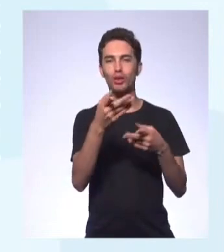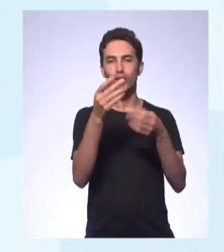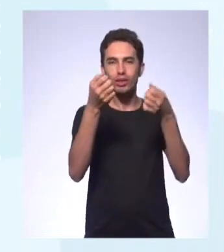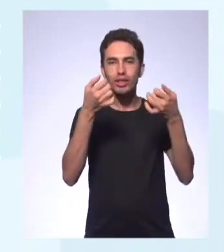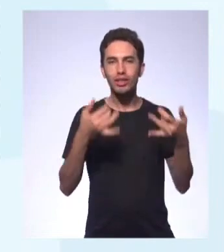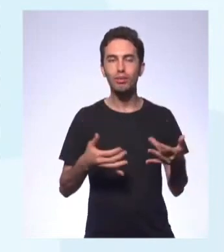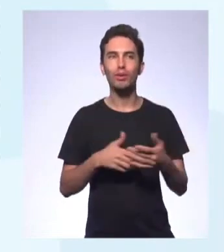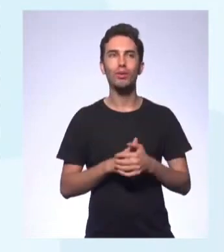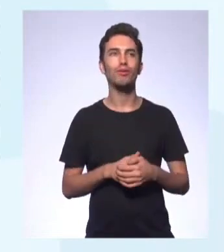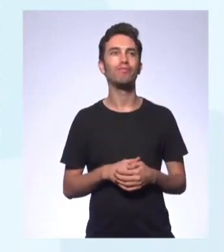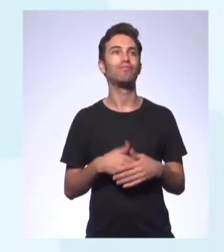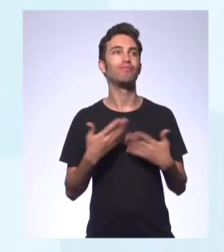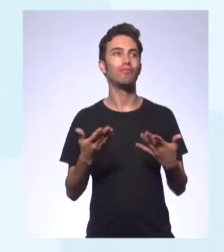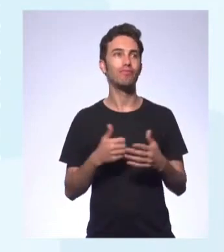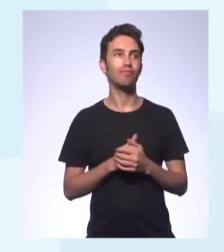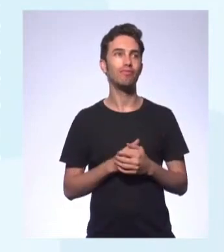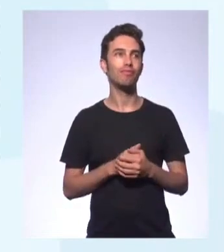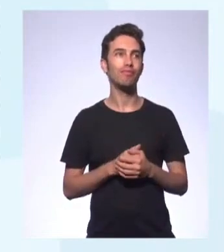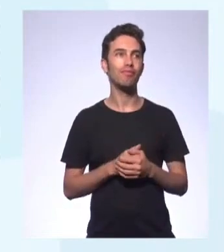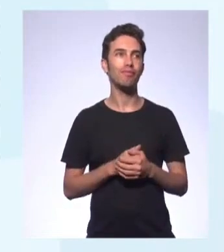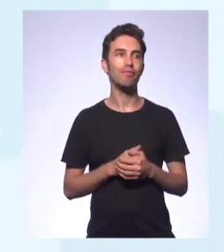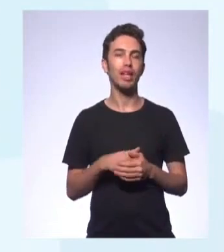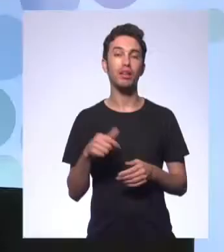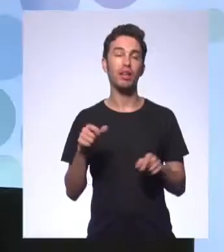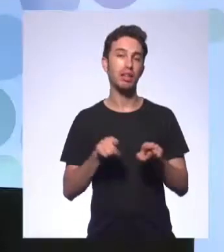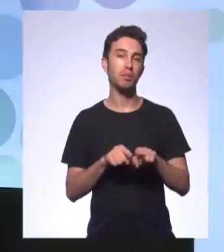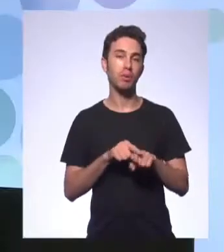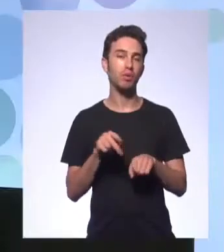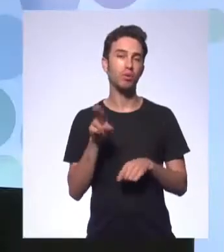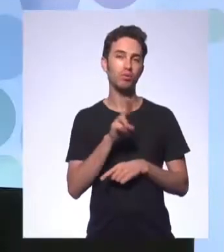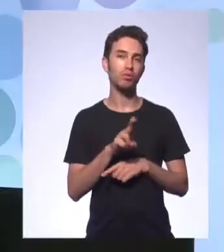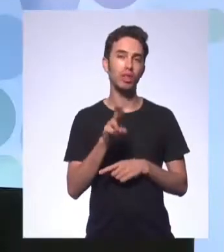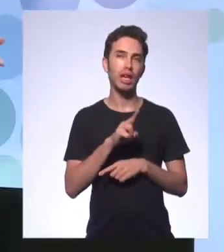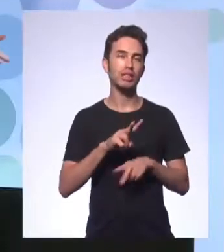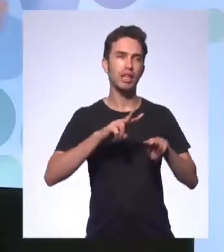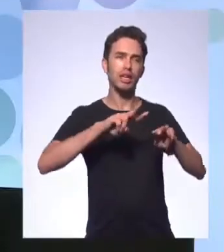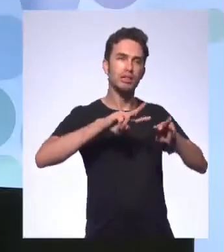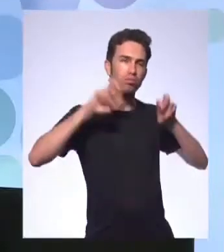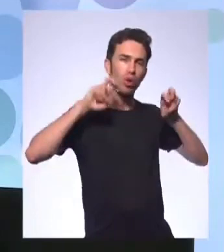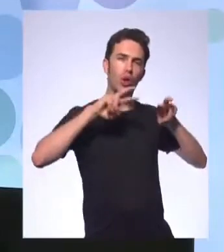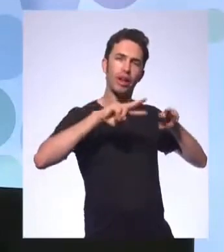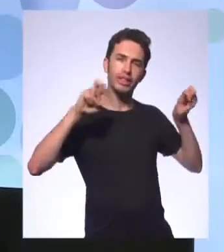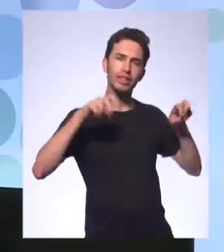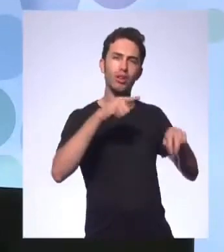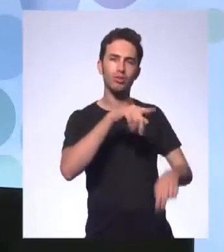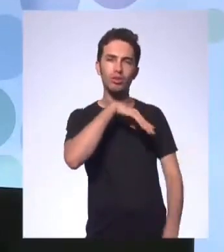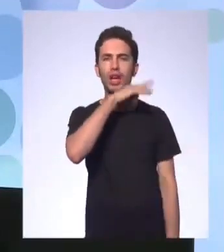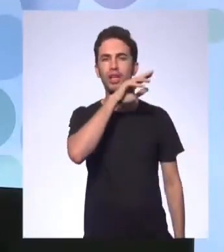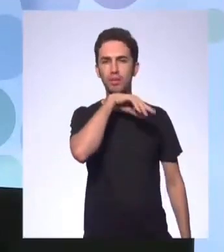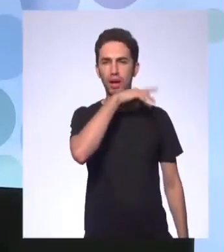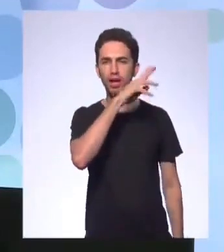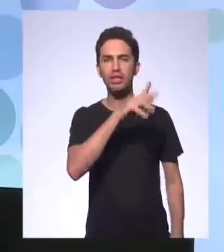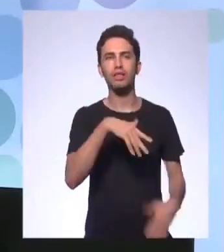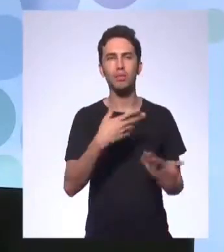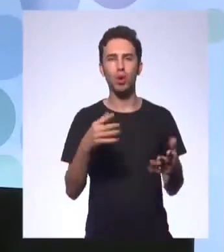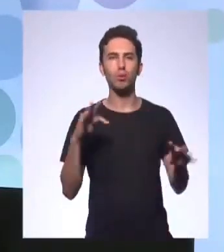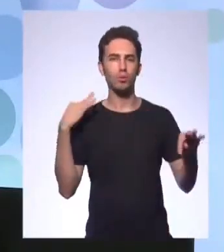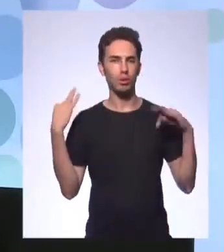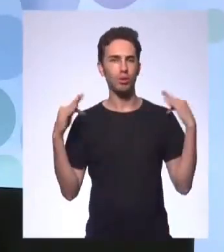gente tem aqui, até vou usar essa palavra, né? Essa exploração dos animais para o